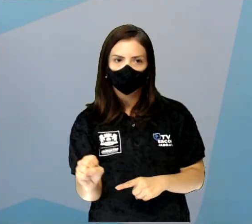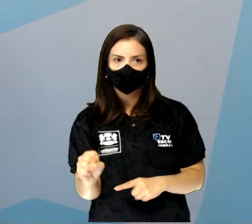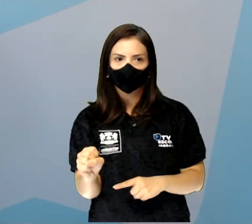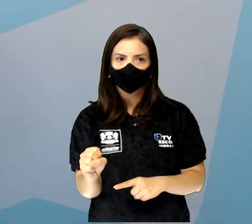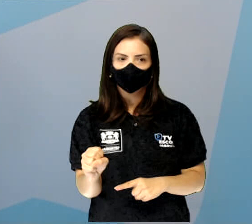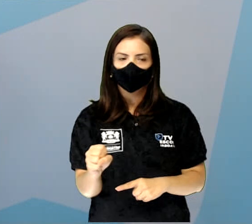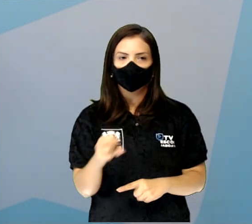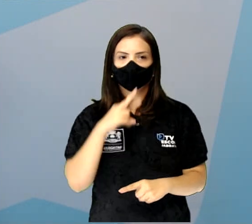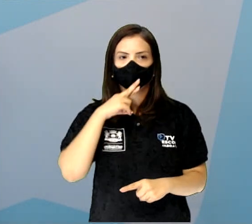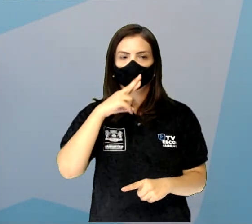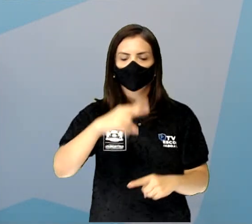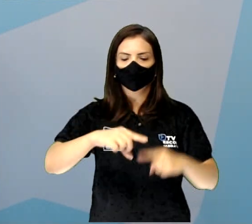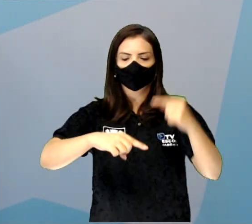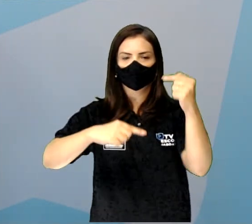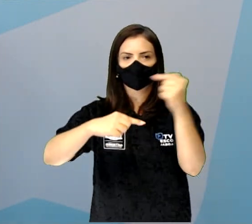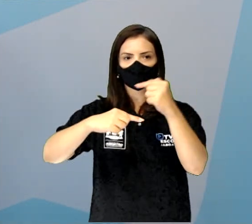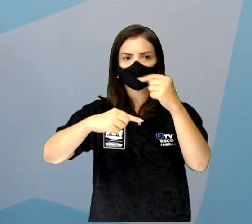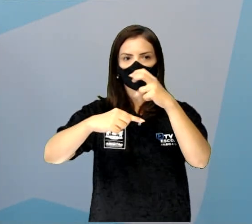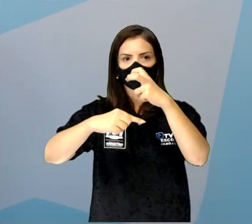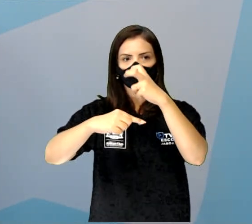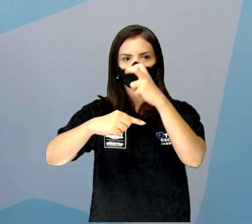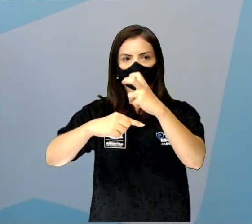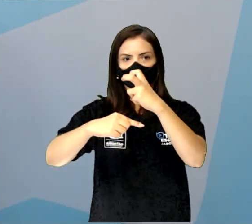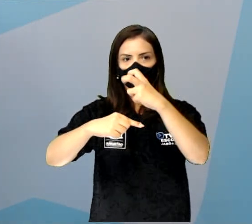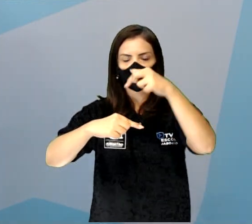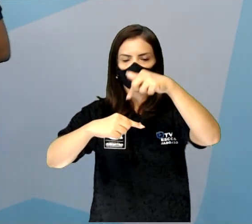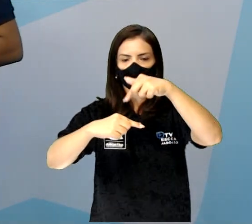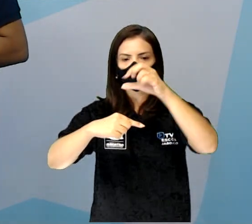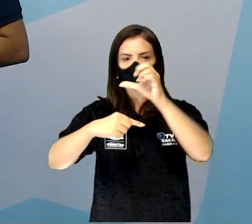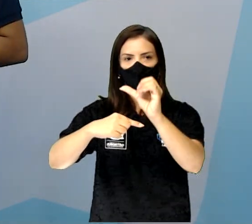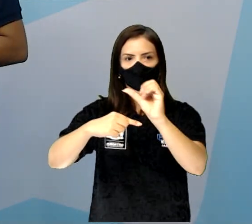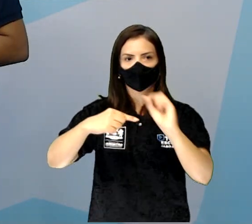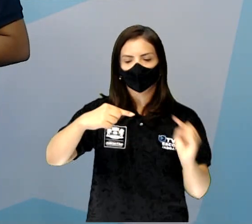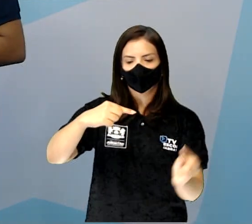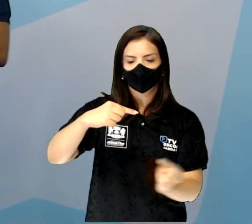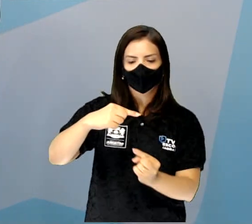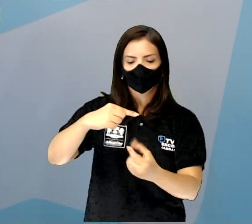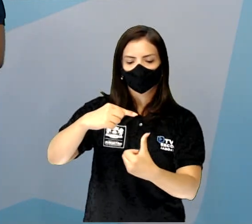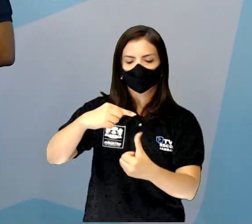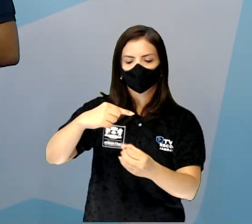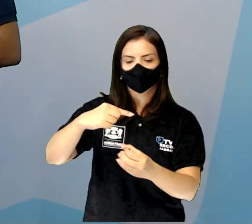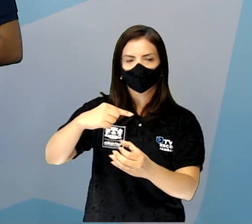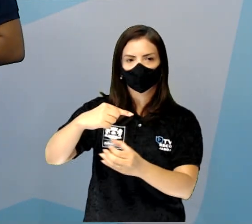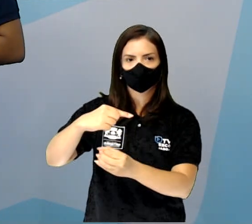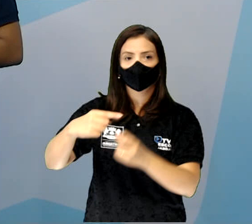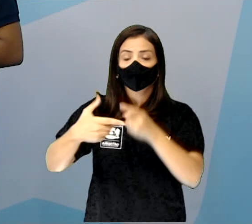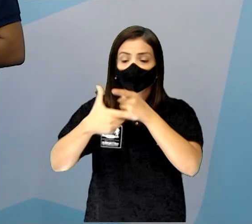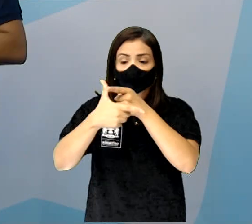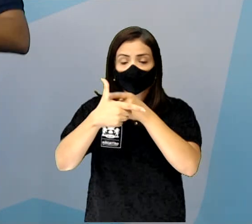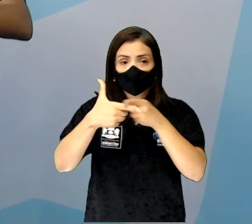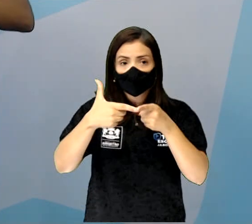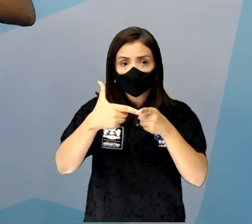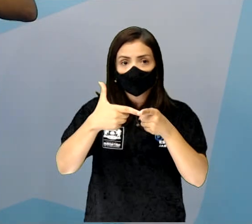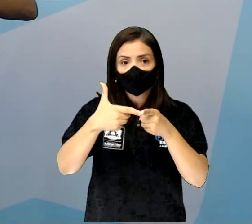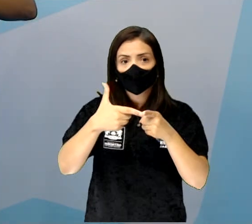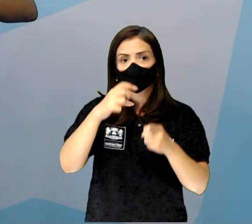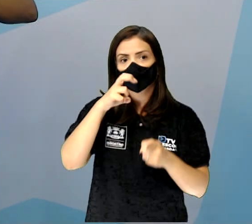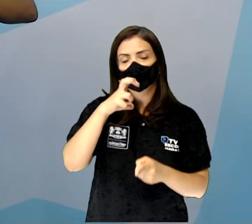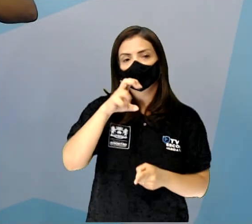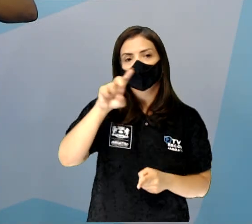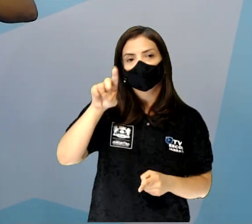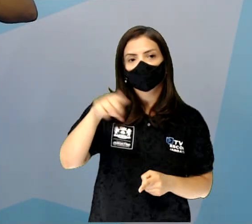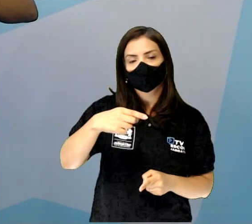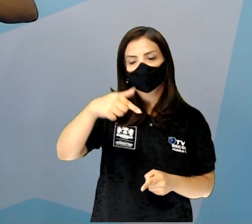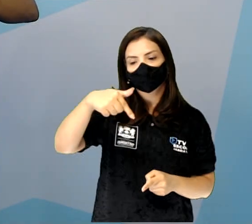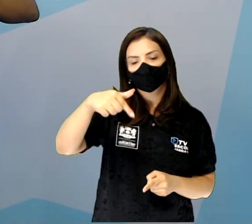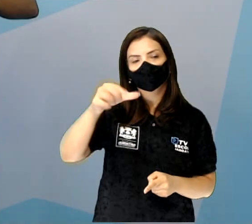576 sobre 100, que está aqui embaixo, que não usou ainda. Dividindo, tá? Dá 5,76. Gente, divididão por